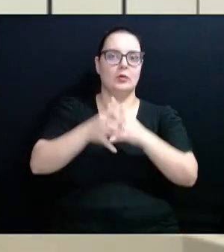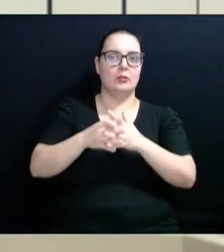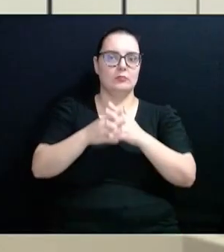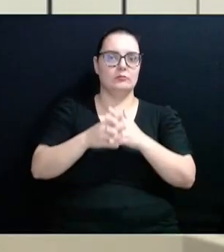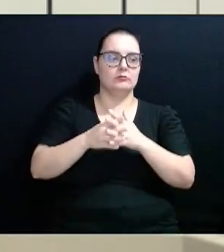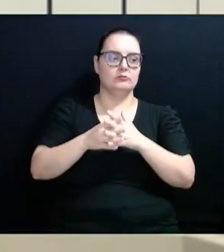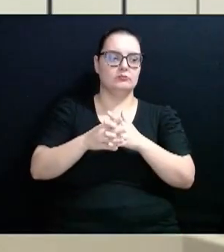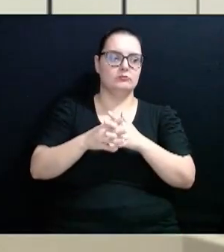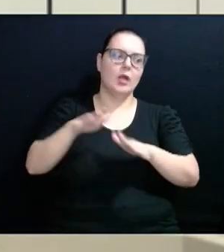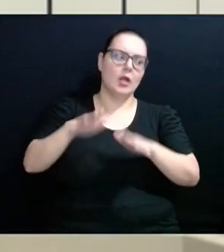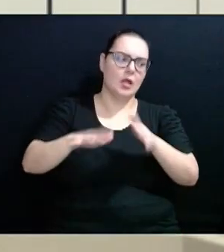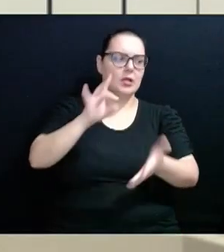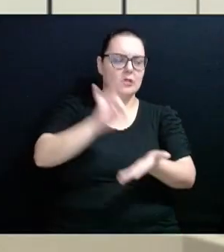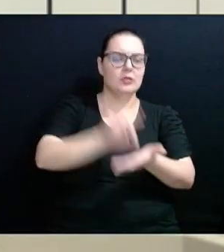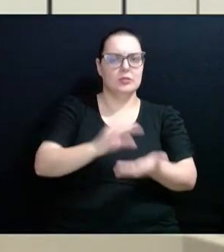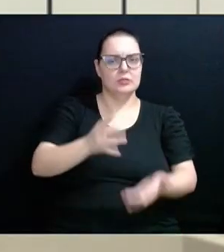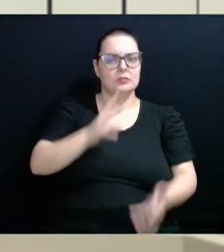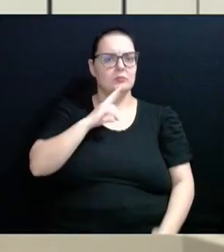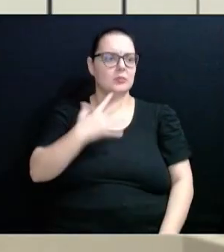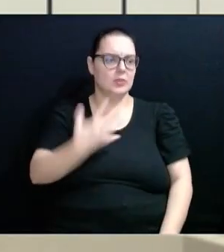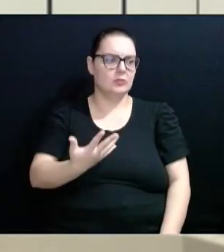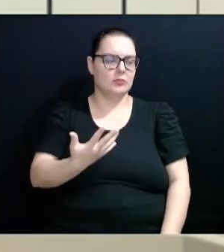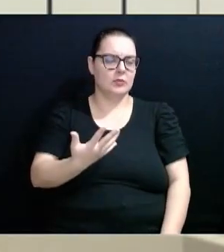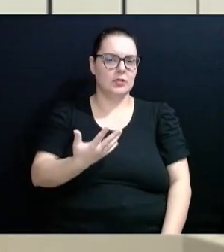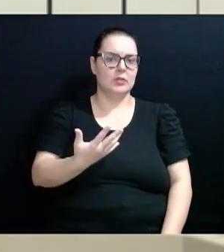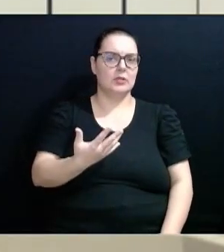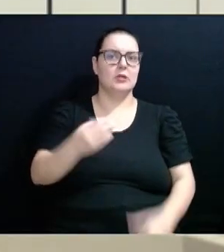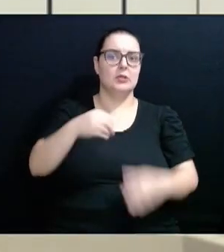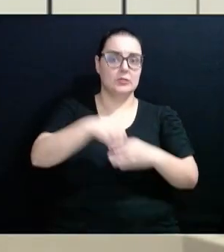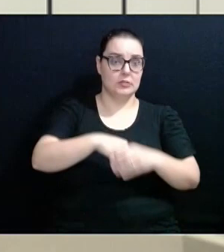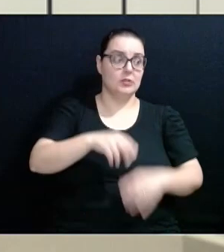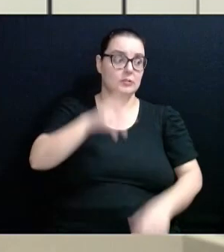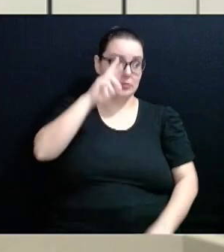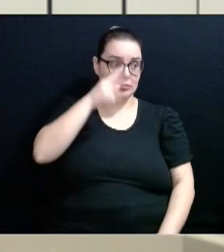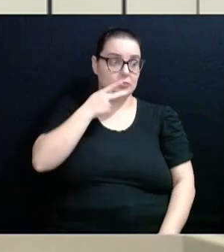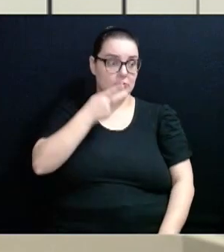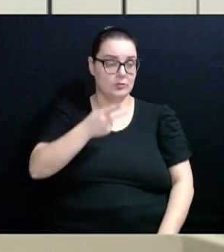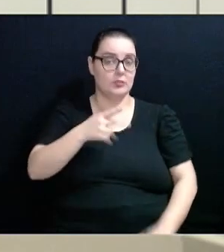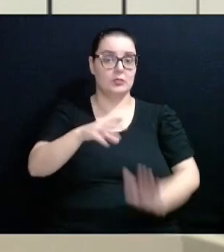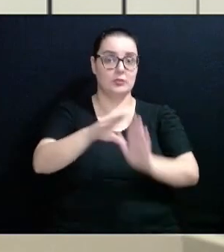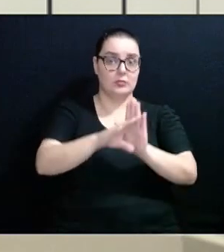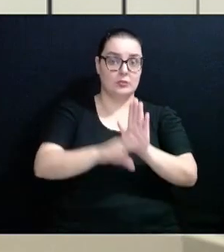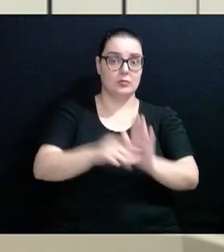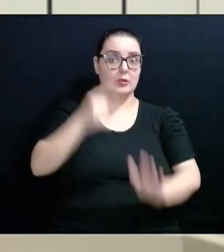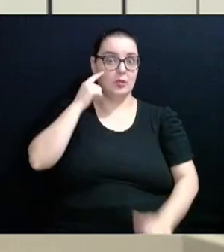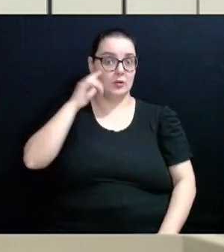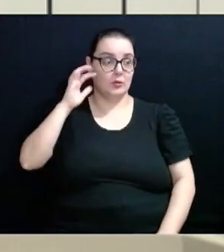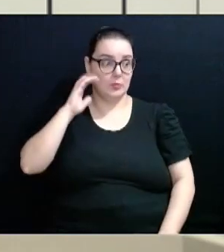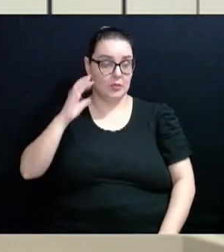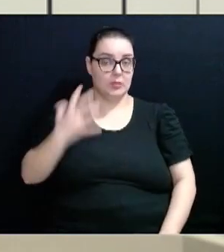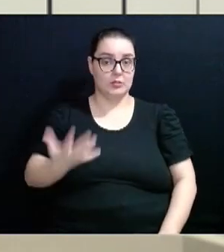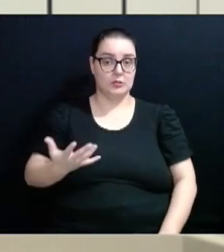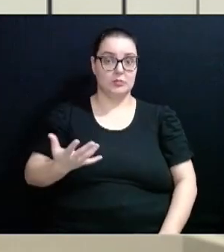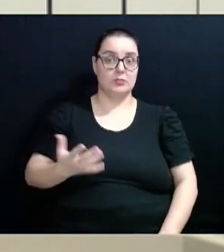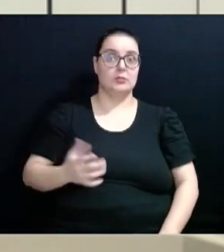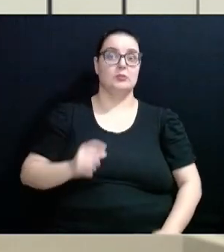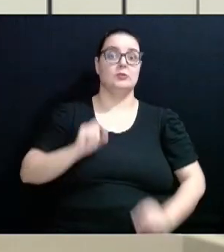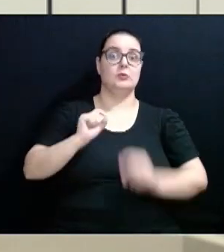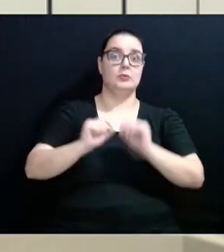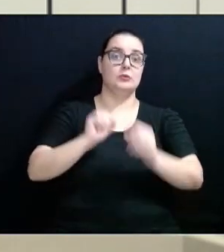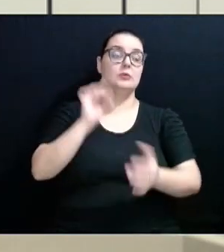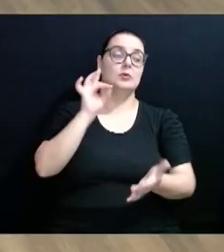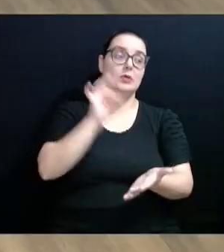tenha sido uma resposta, mas dentro daquilo que o senhor falou no início do programa, né? Pensando no que realmente é a lei